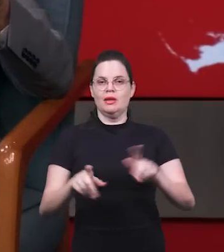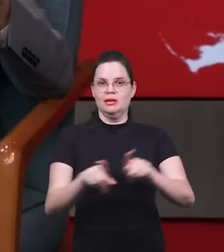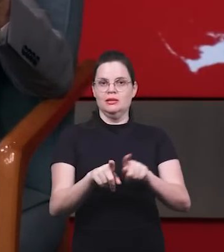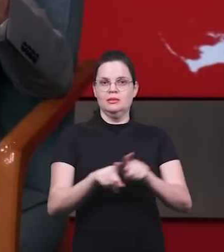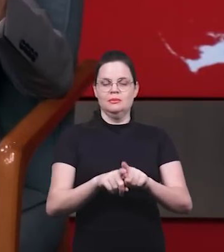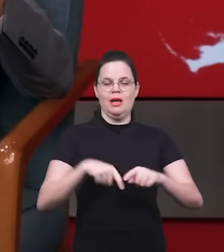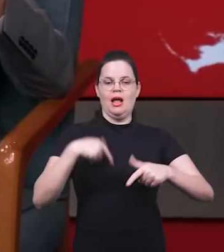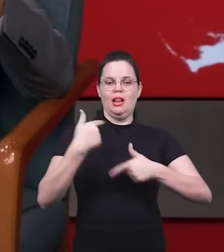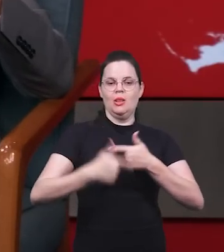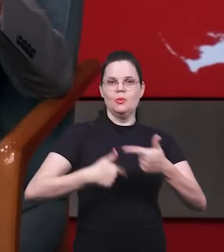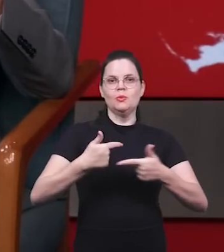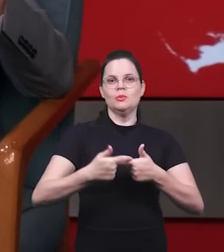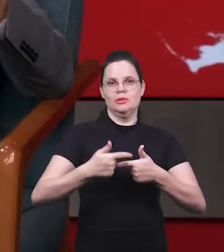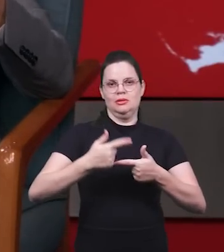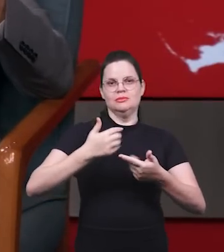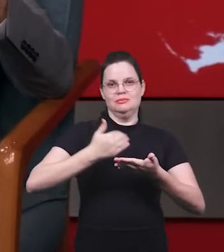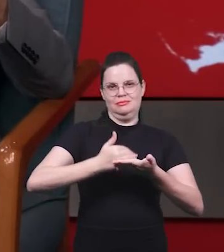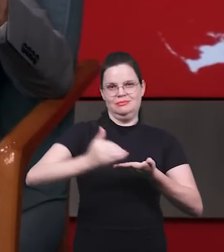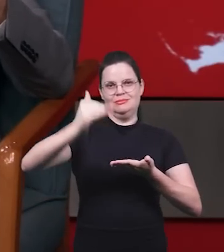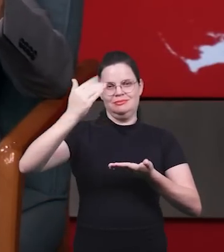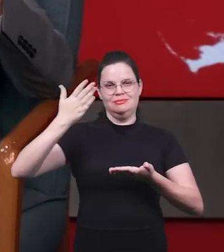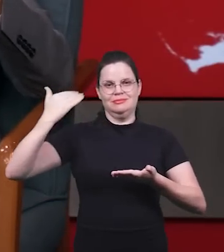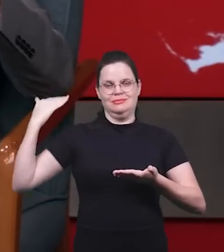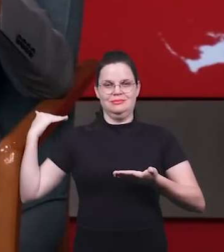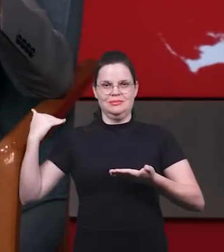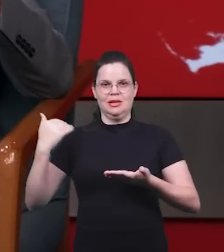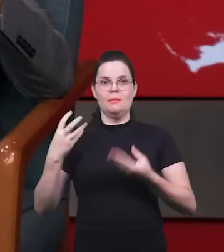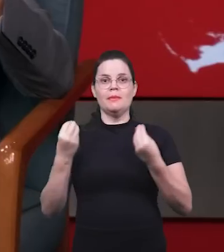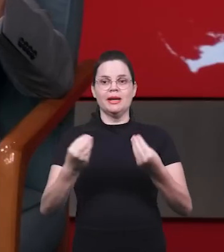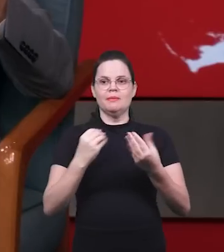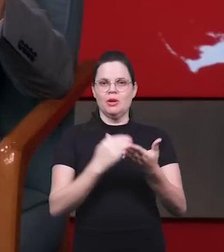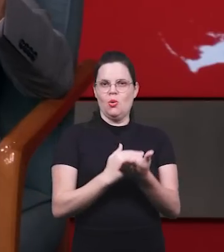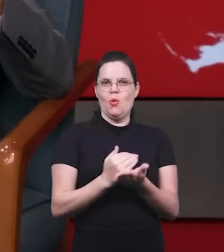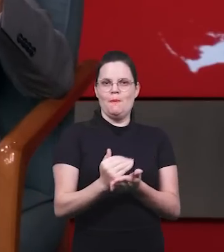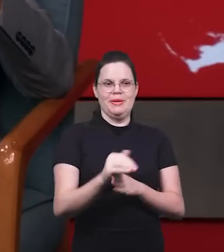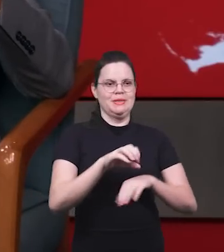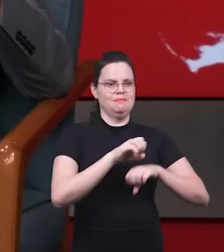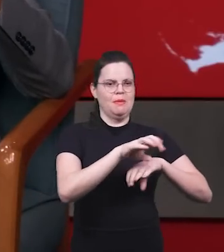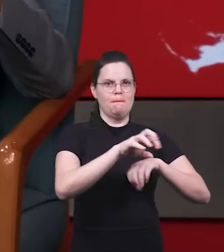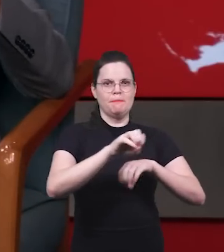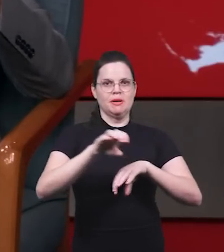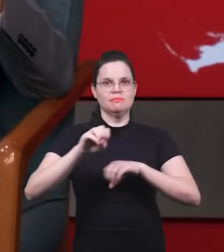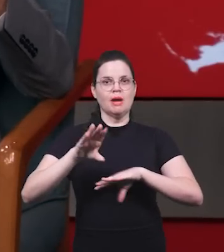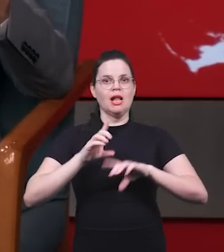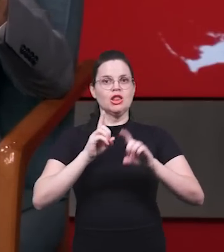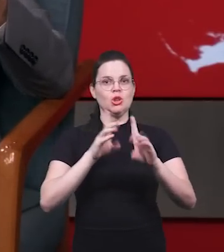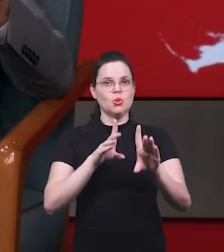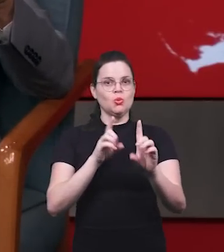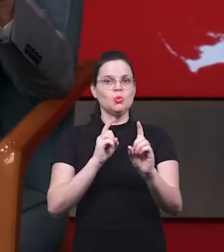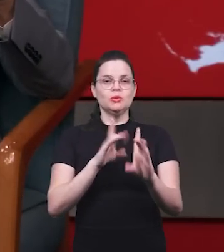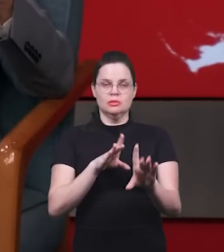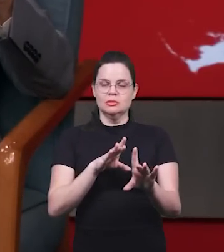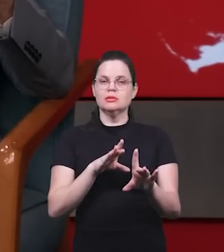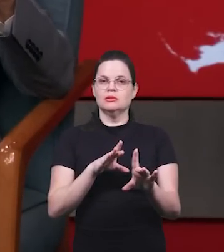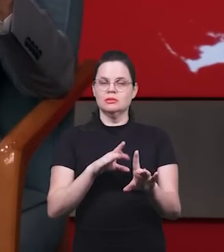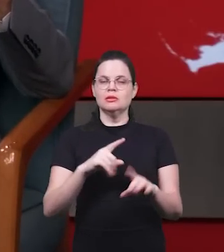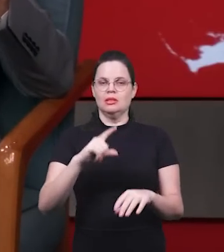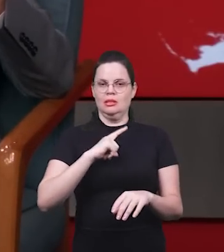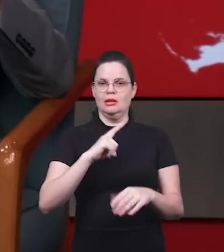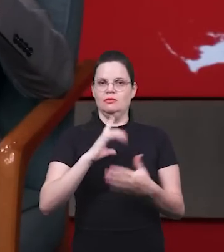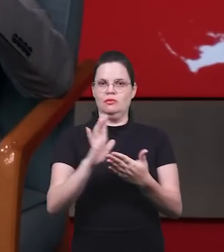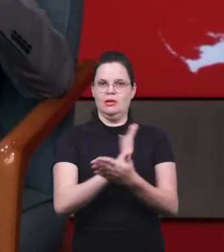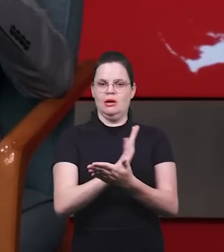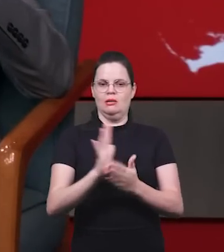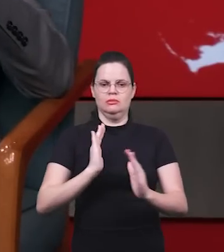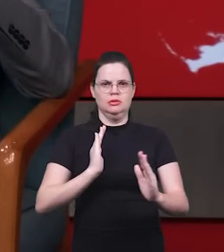e a grande batalha que foi travada no início para a elaboração da doutrina, que houve momentos